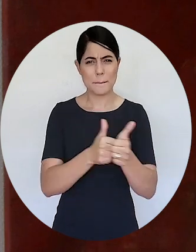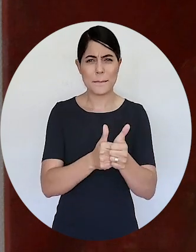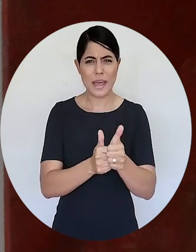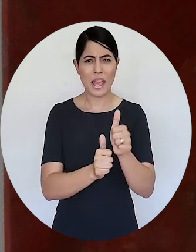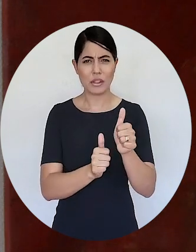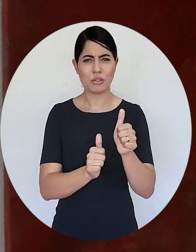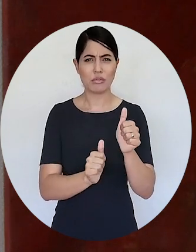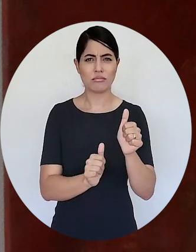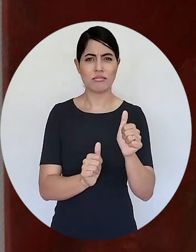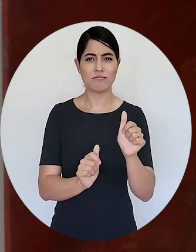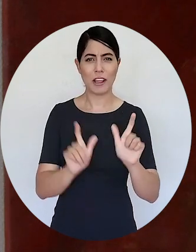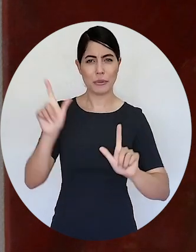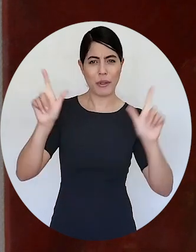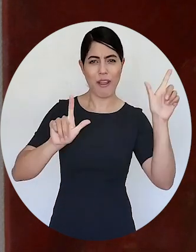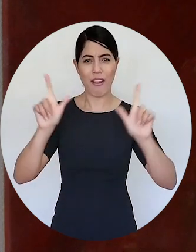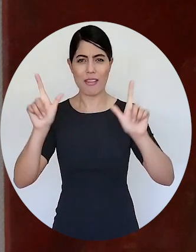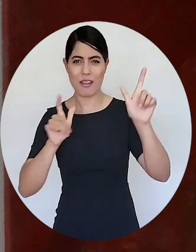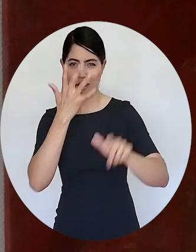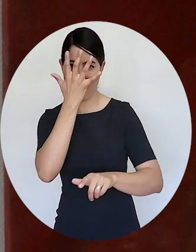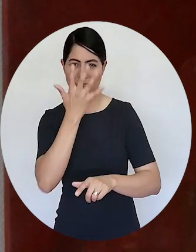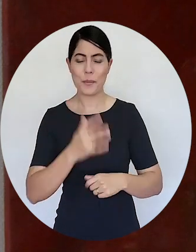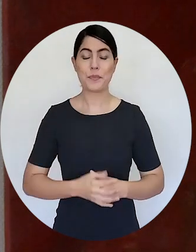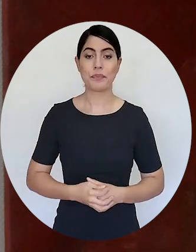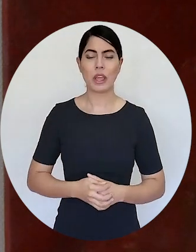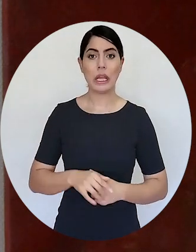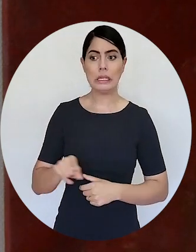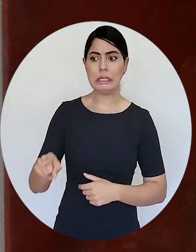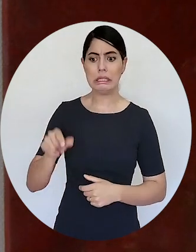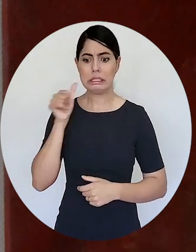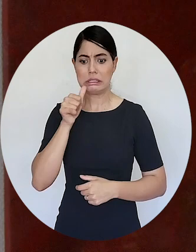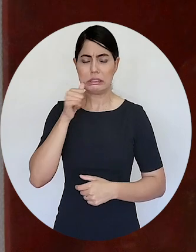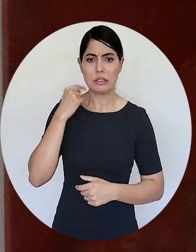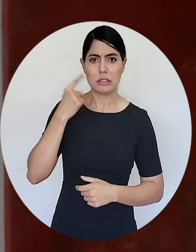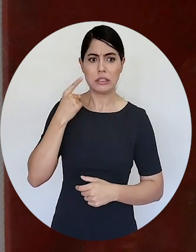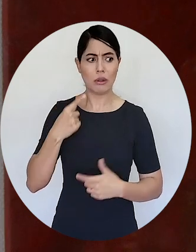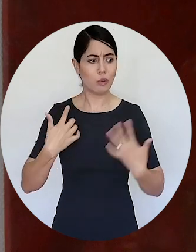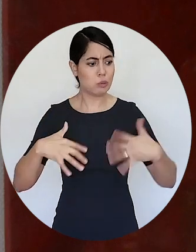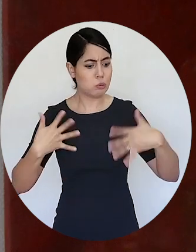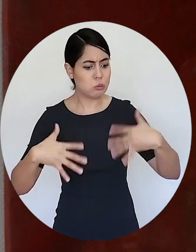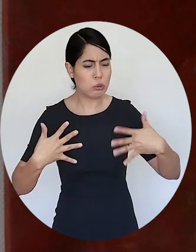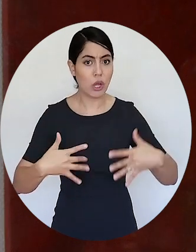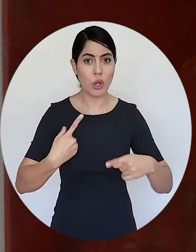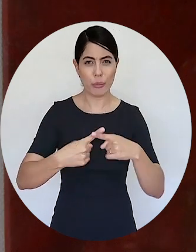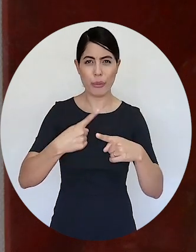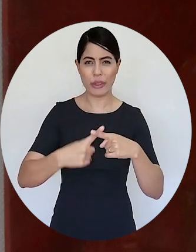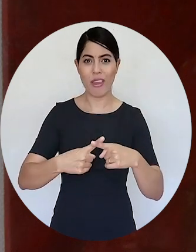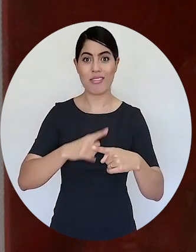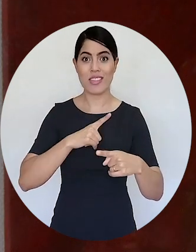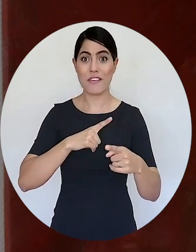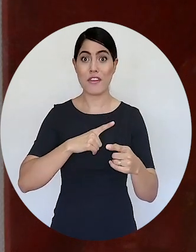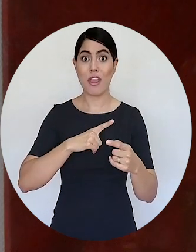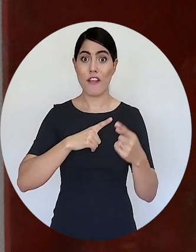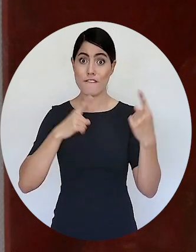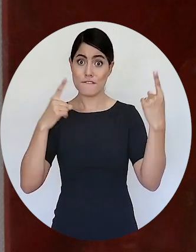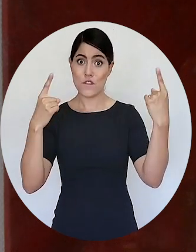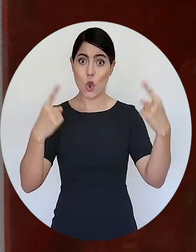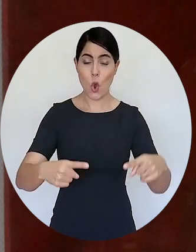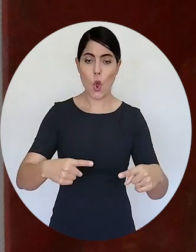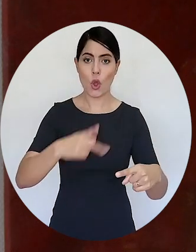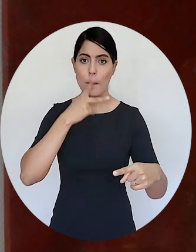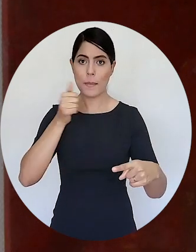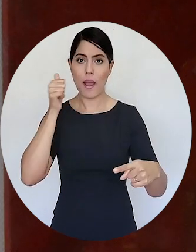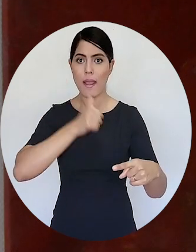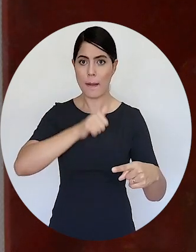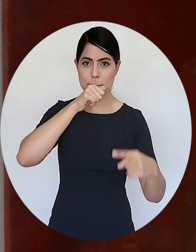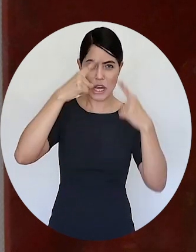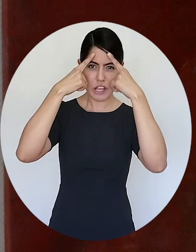na véspera de um carnaval, ela em pânico, preocupadíssima pelo grau de violência que havia entre os